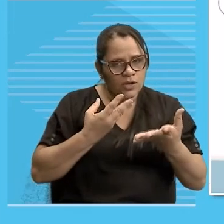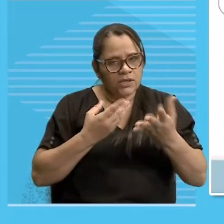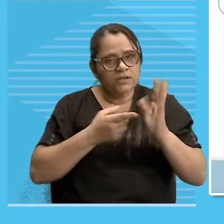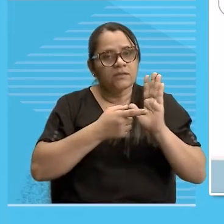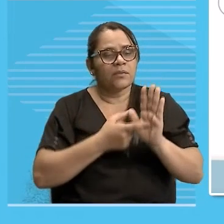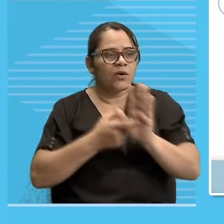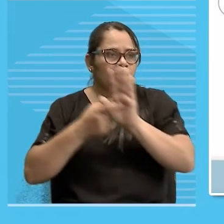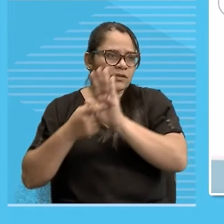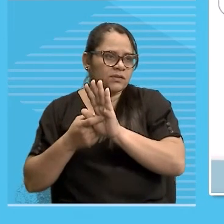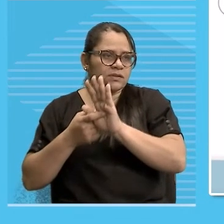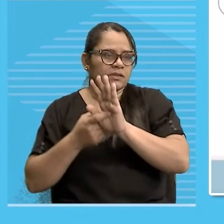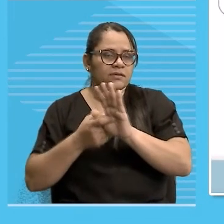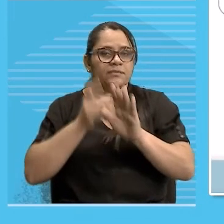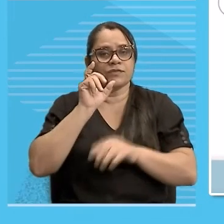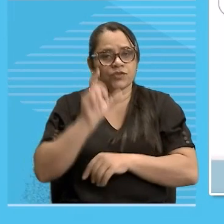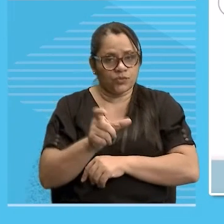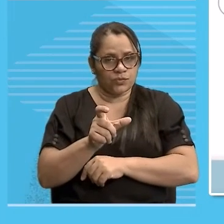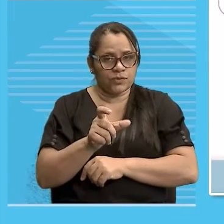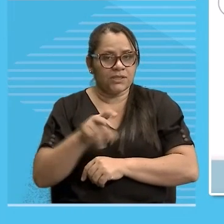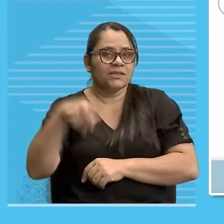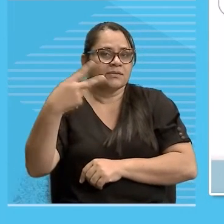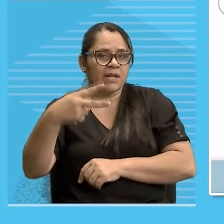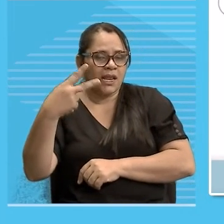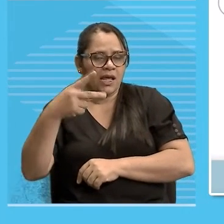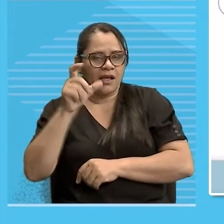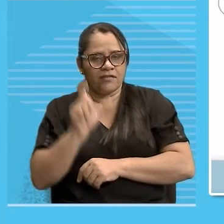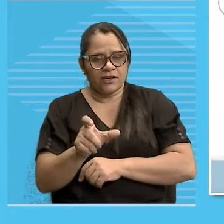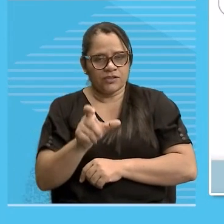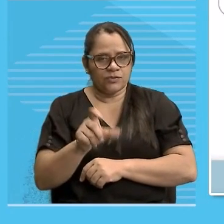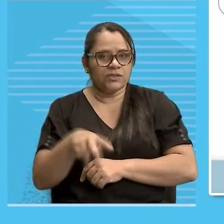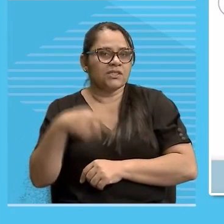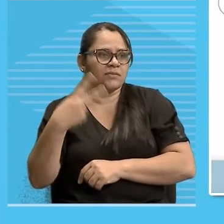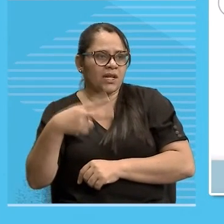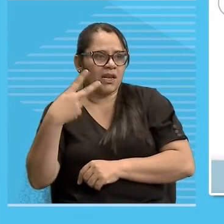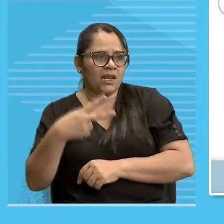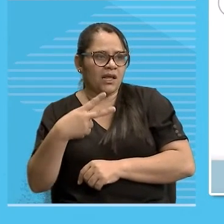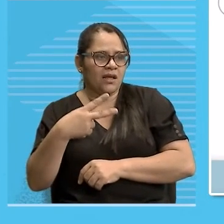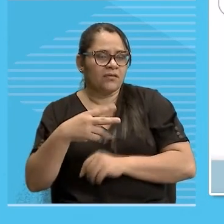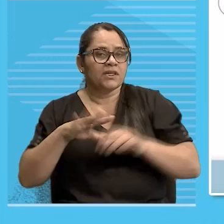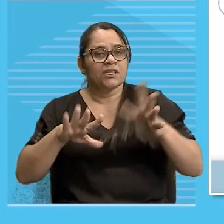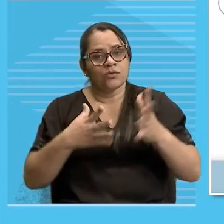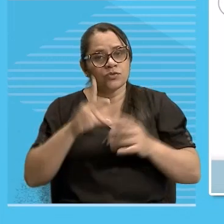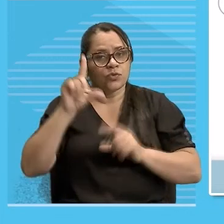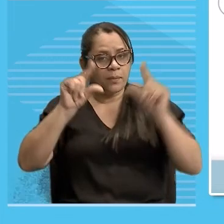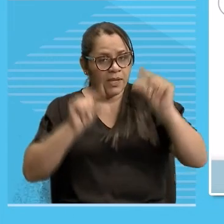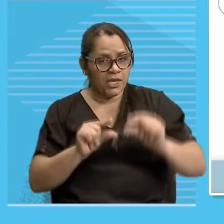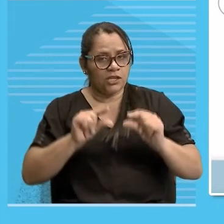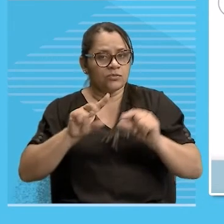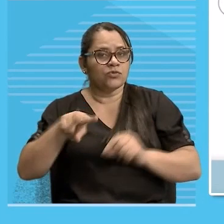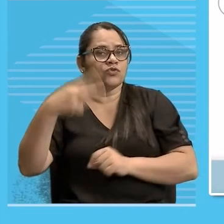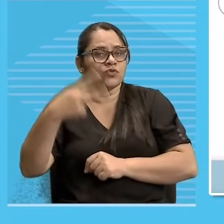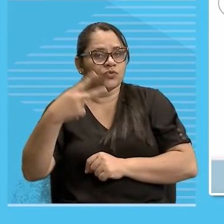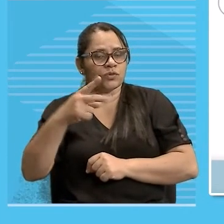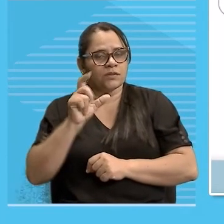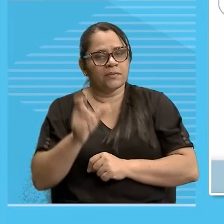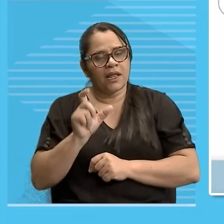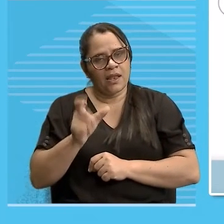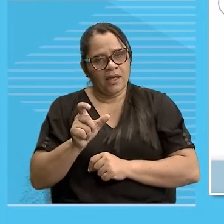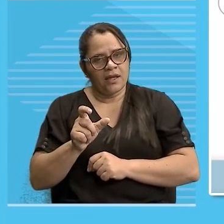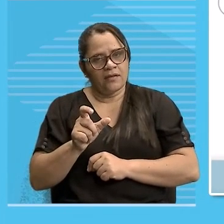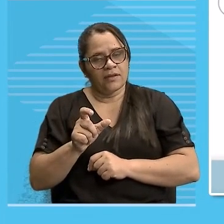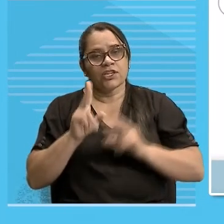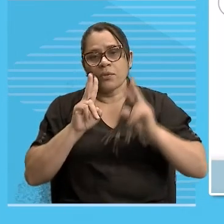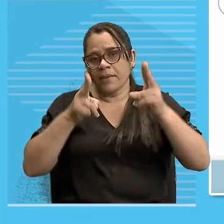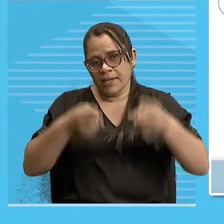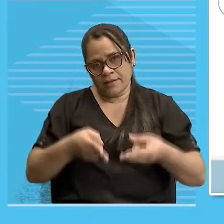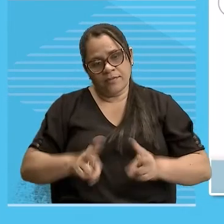ó. Um, dois, aqui, ó. Um, dois, três, tá? No mínimo duas palavras. E vão ter o mesmo valor de interjeição,